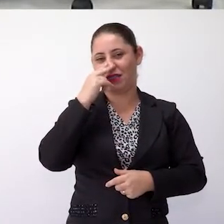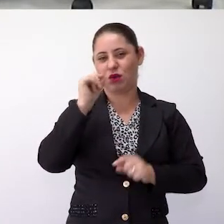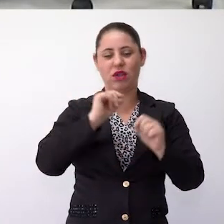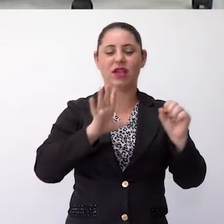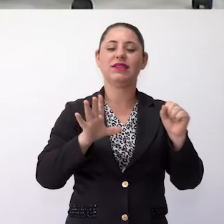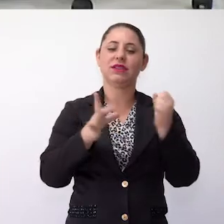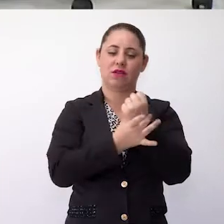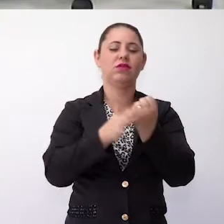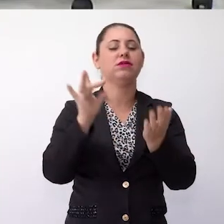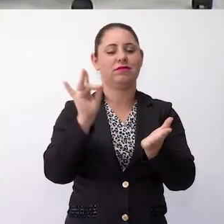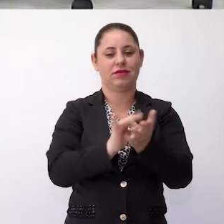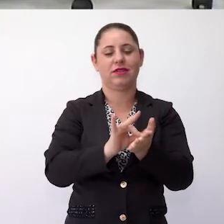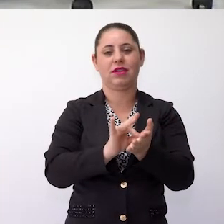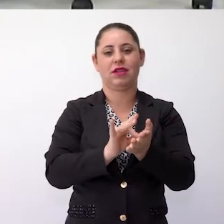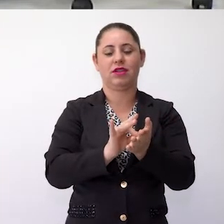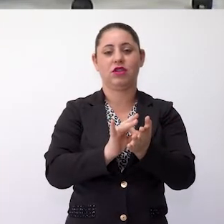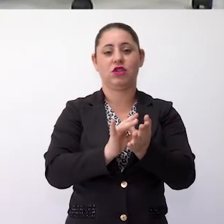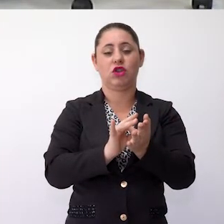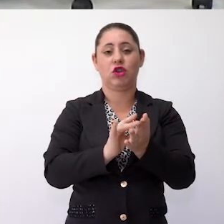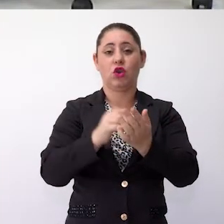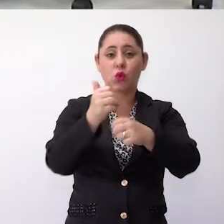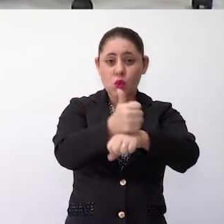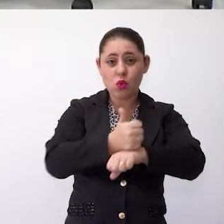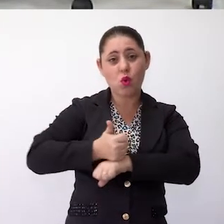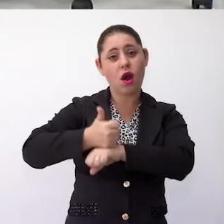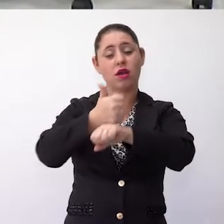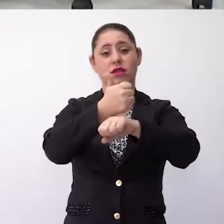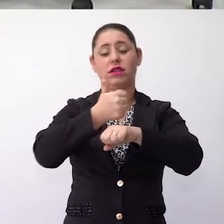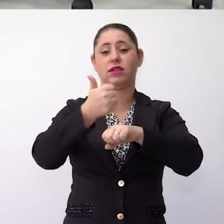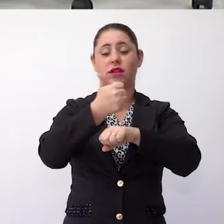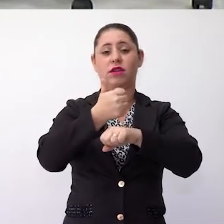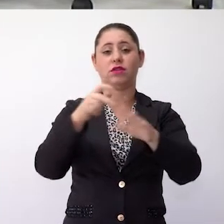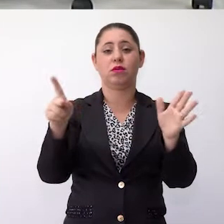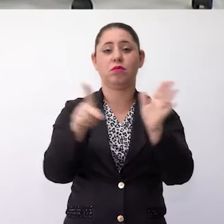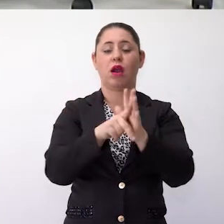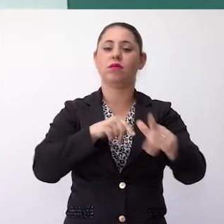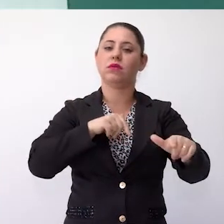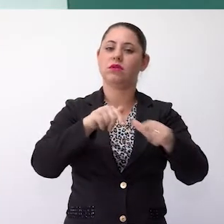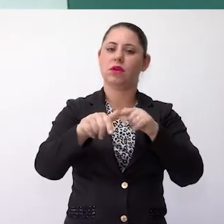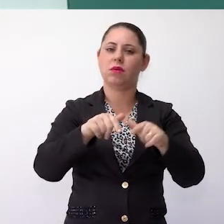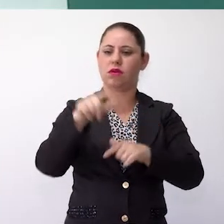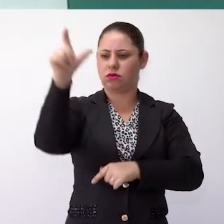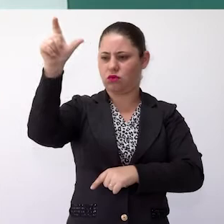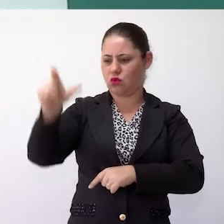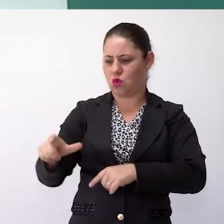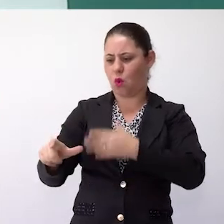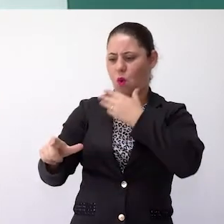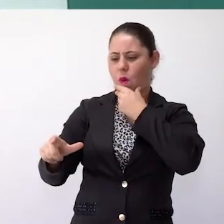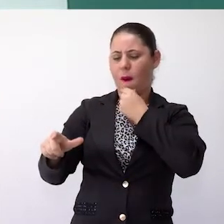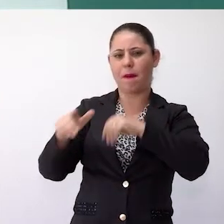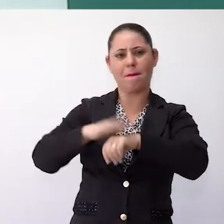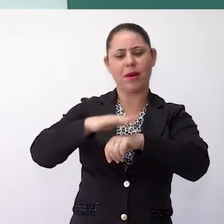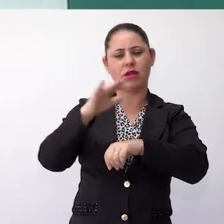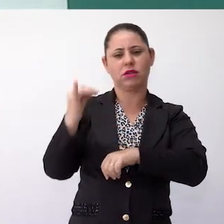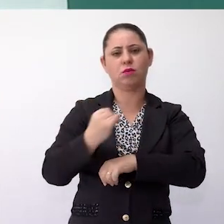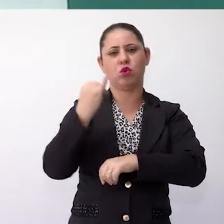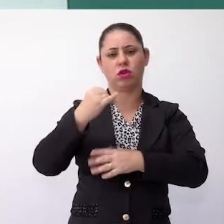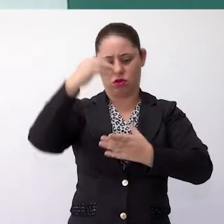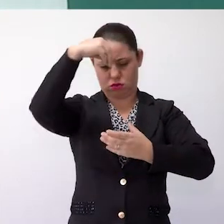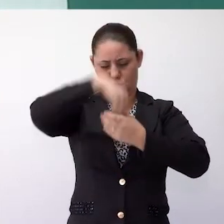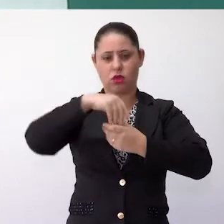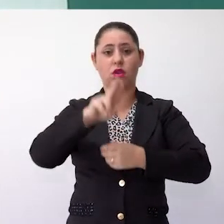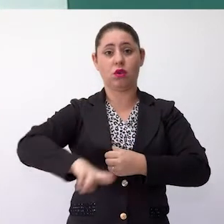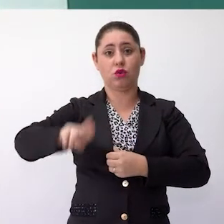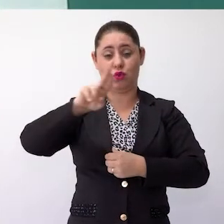De segurança mesmo, né? De dar qualidade ao trabalho, que aquele homem, que é o mais importante, é o que está dentro do uniforme,